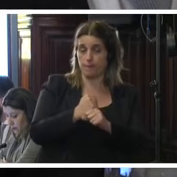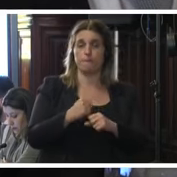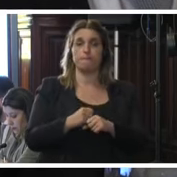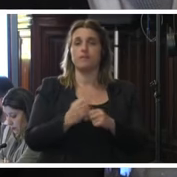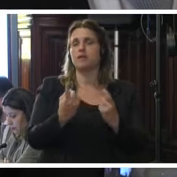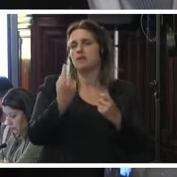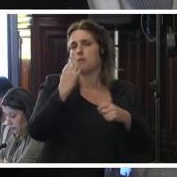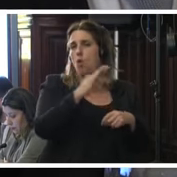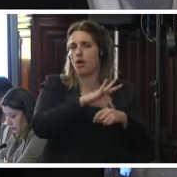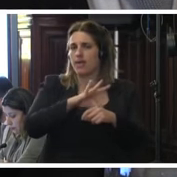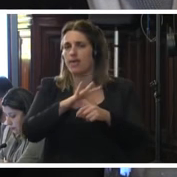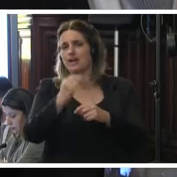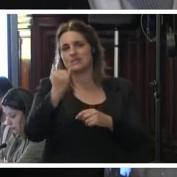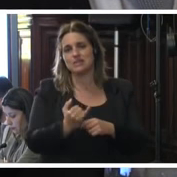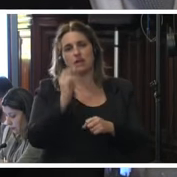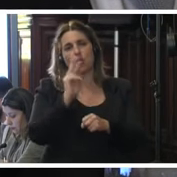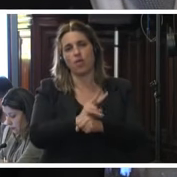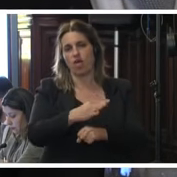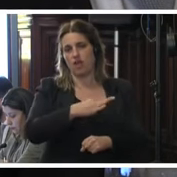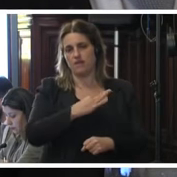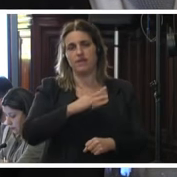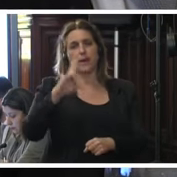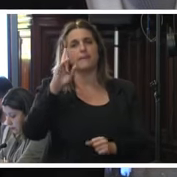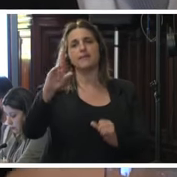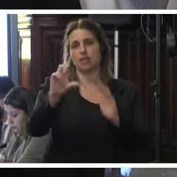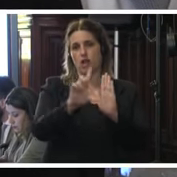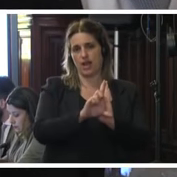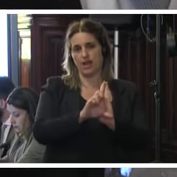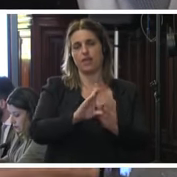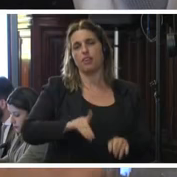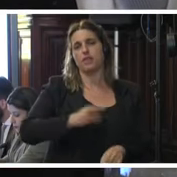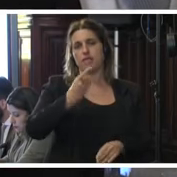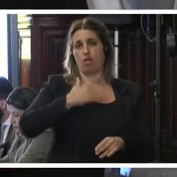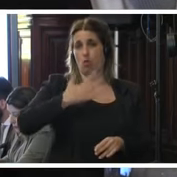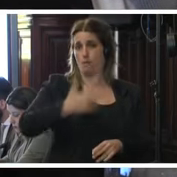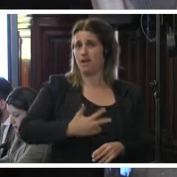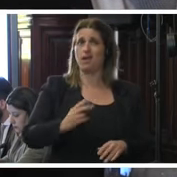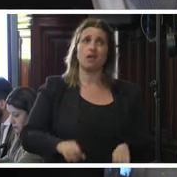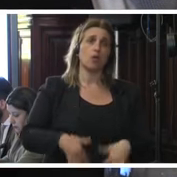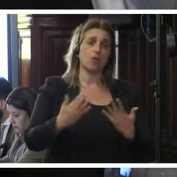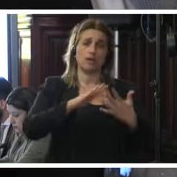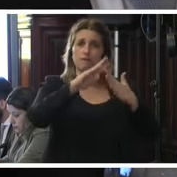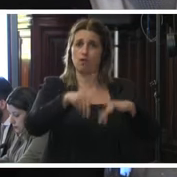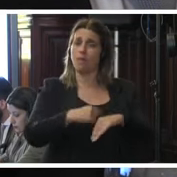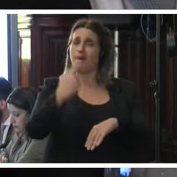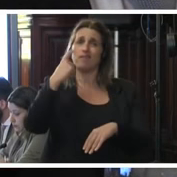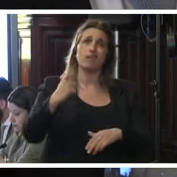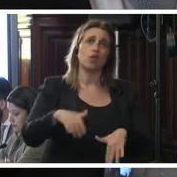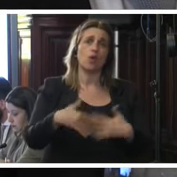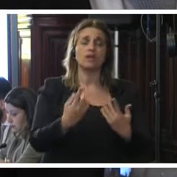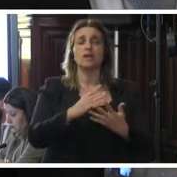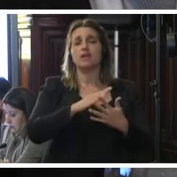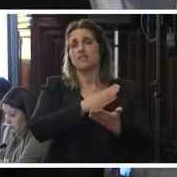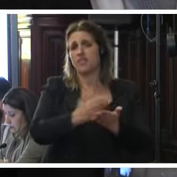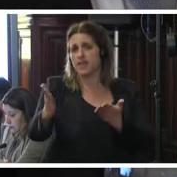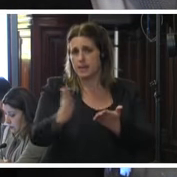lei, a dignidade humana, os direitos humanos e o afastamento de qualquer forma de discriminação. O uso da força deverá ocorrer na